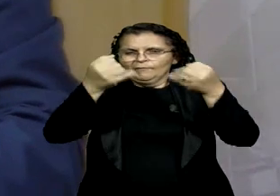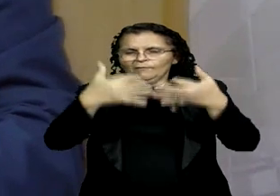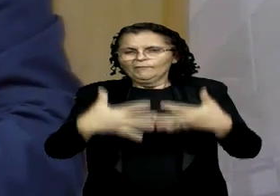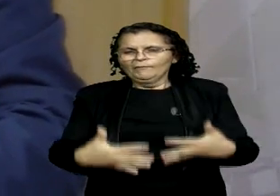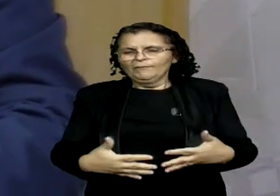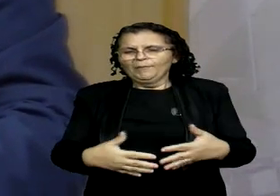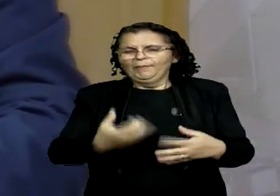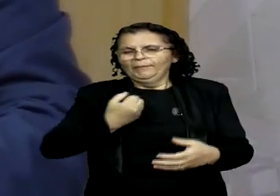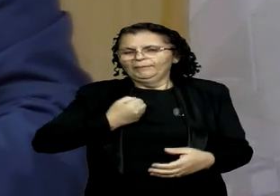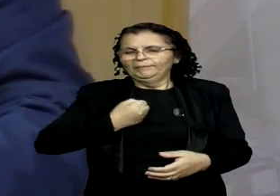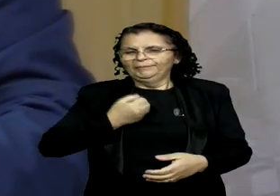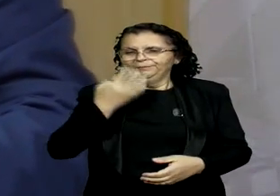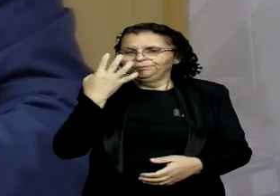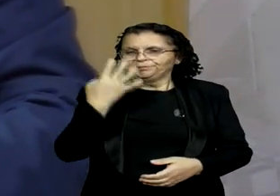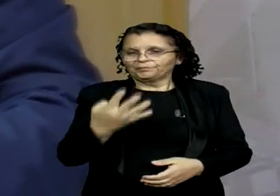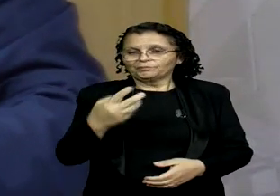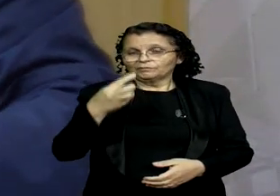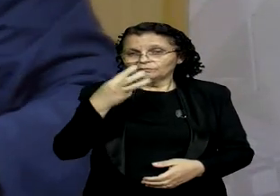a lei de número